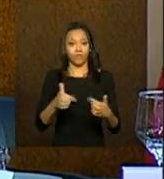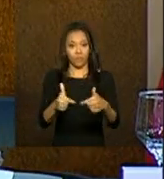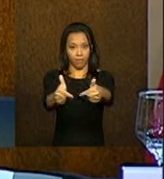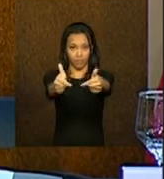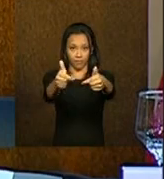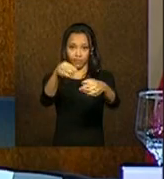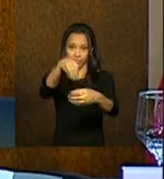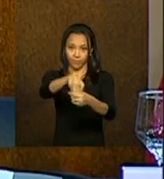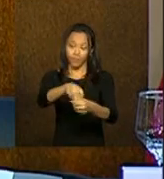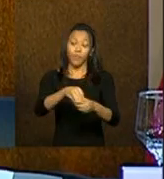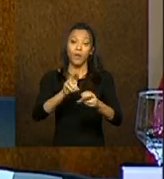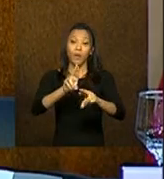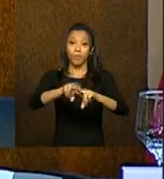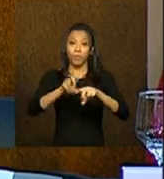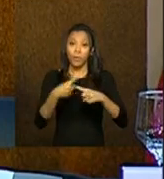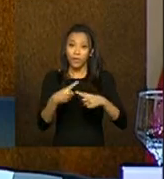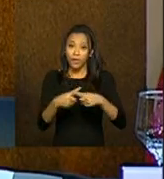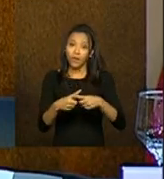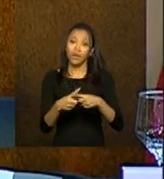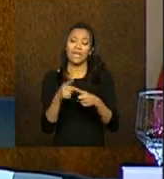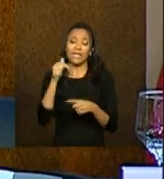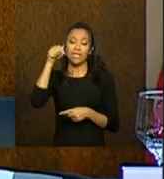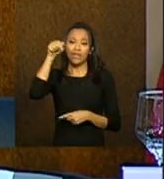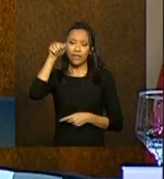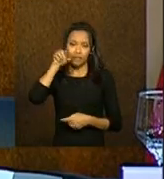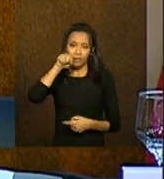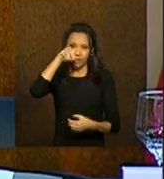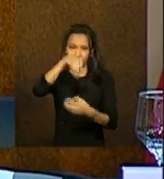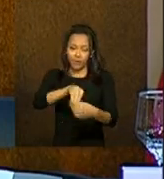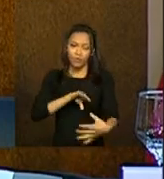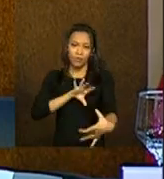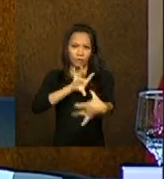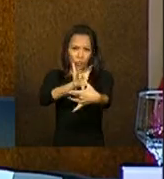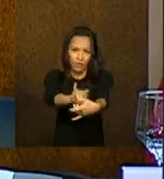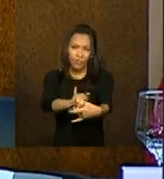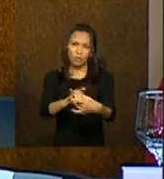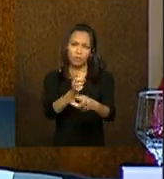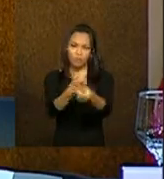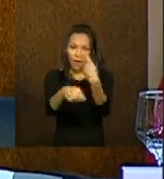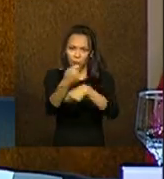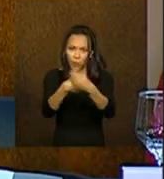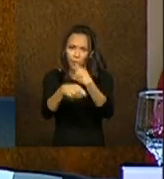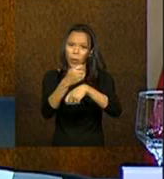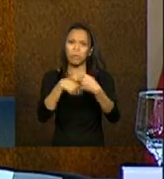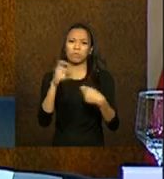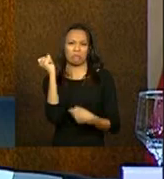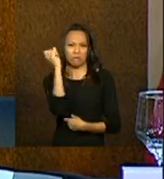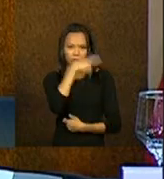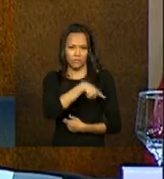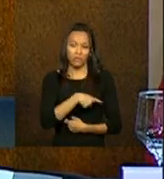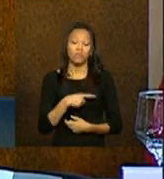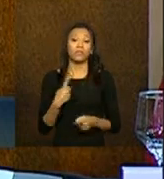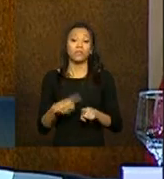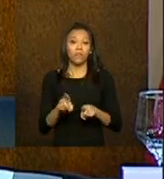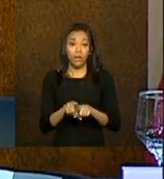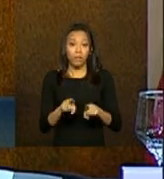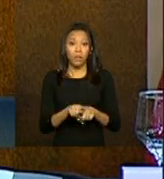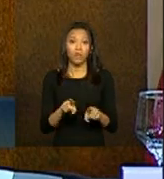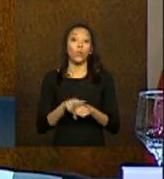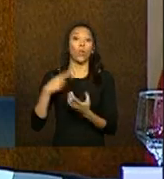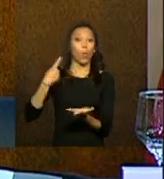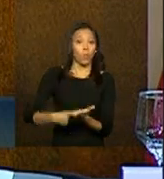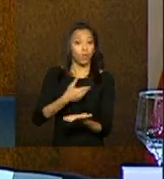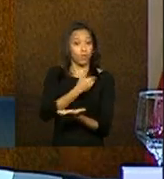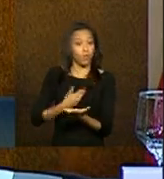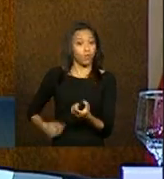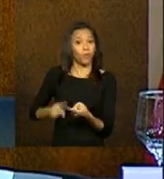É porque a despeito dessa conjuntura perversa, os compromissos do governo com emprego,